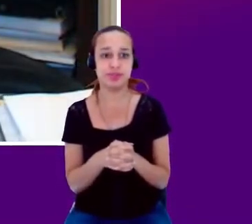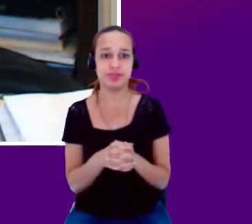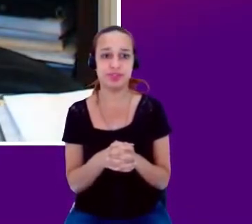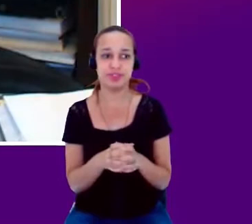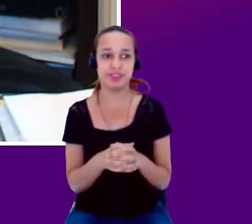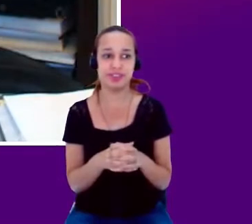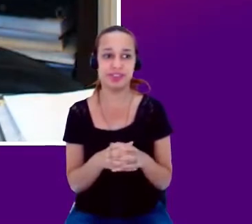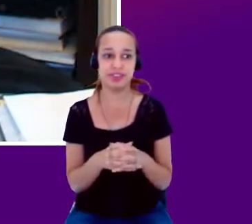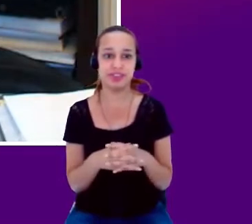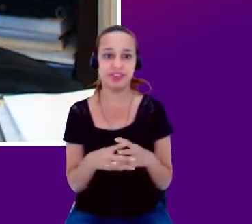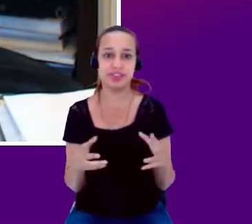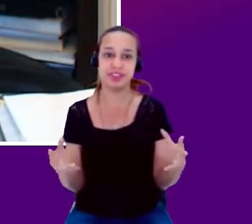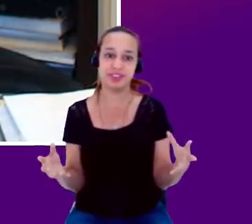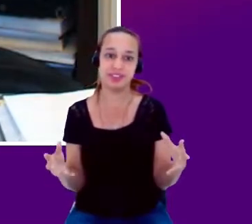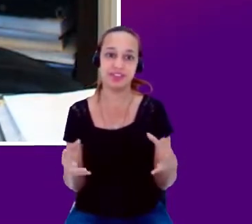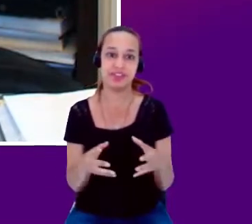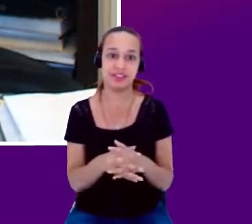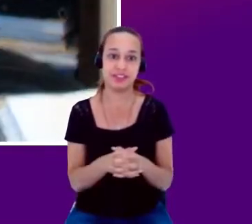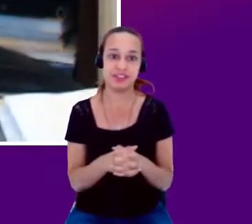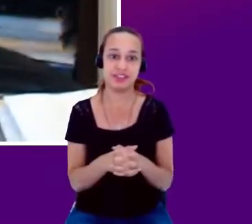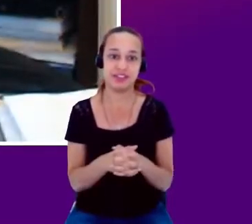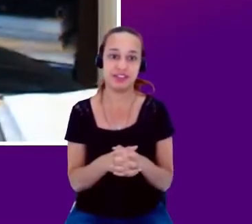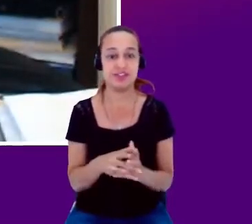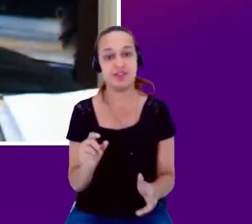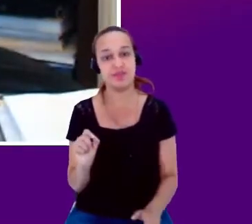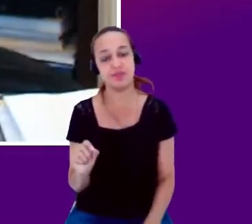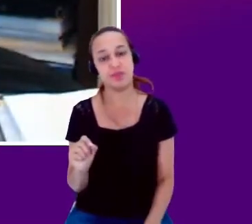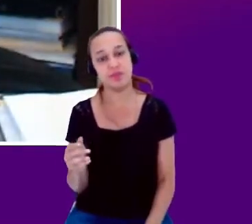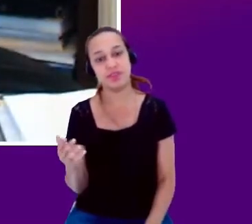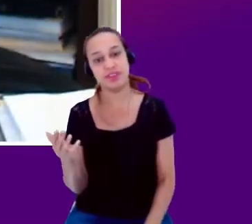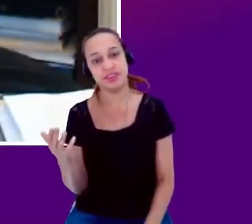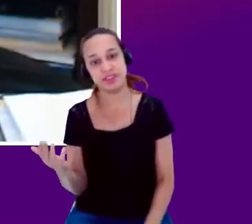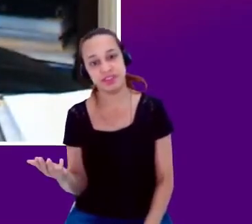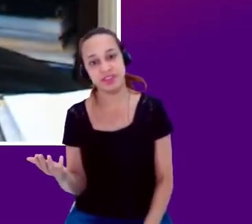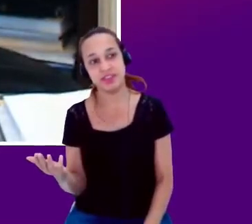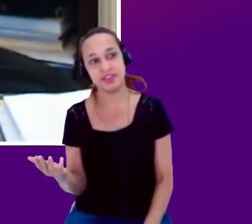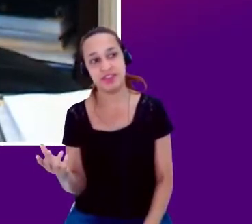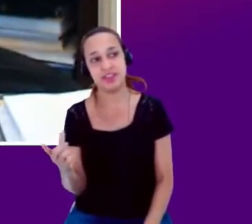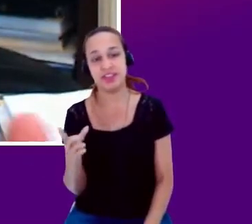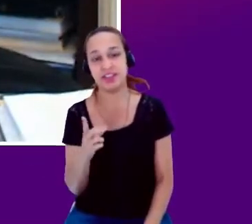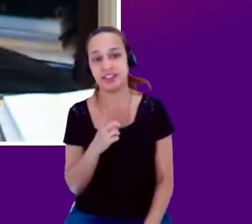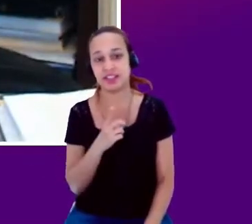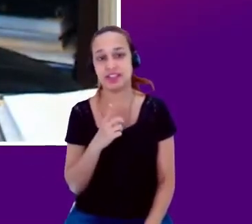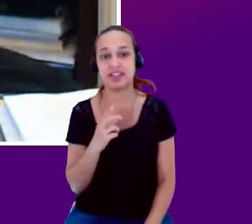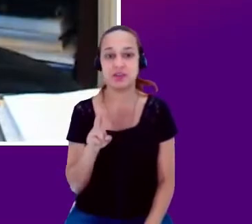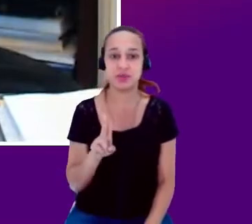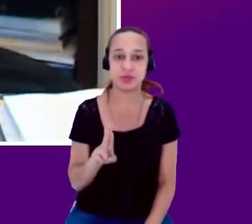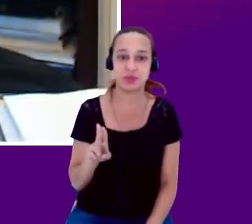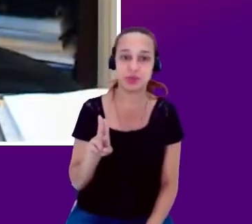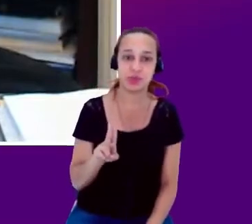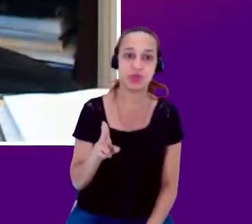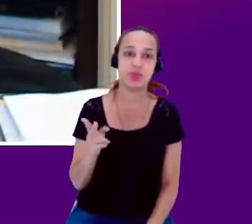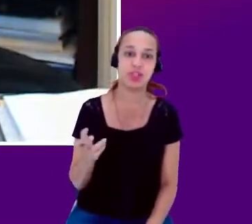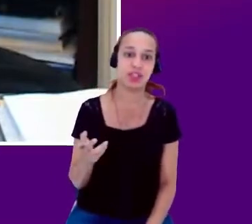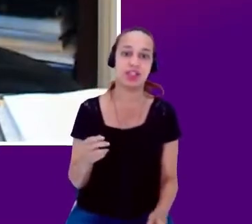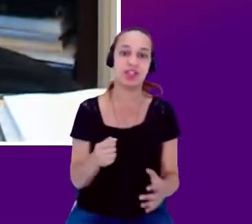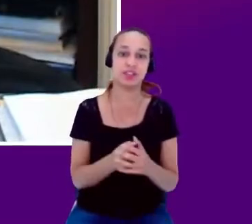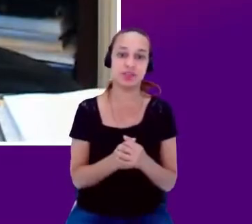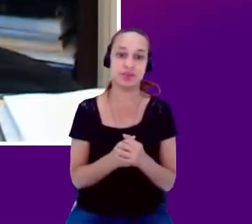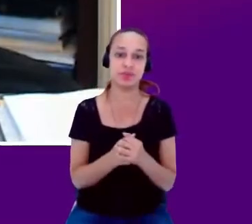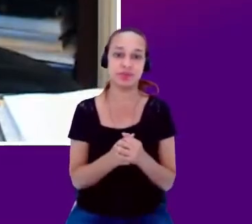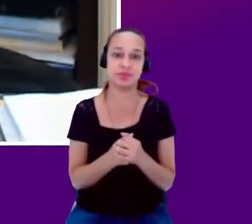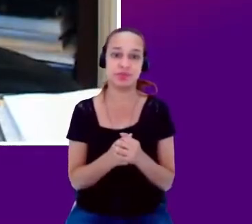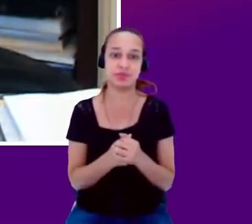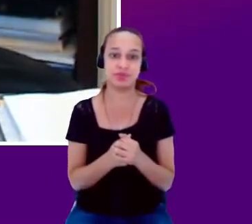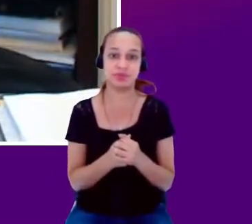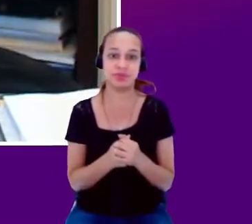origem, dado genético, e aquela que deriva de escolhas existenciais, por exemplo, relevância, orientação sexual. Isso